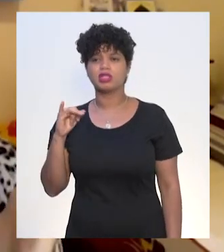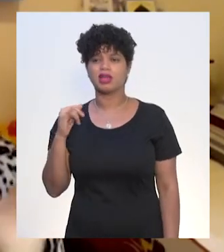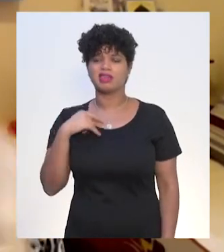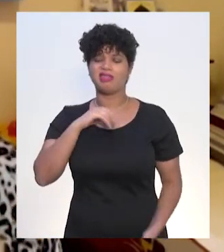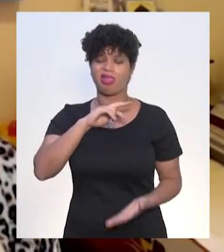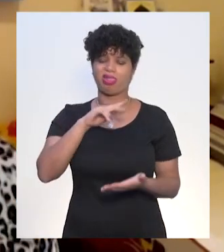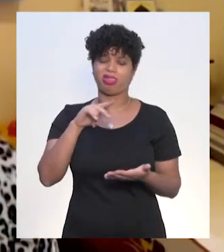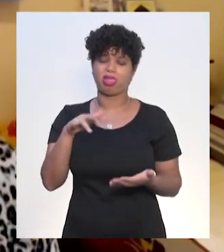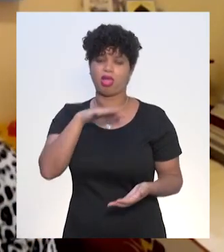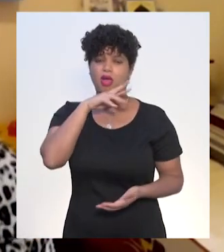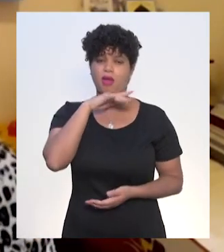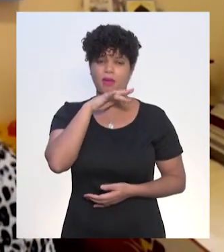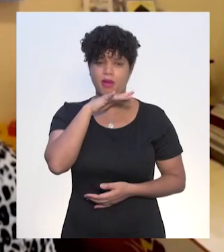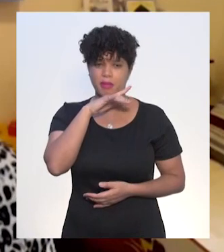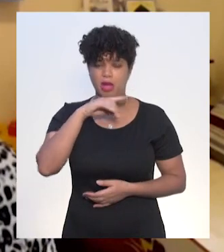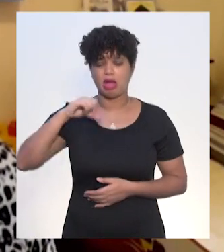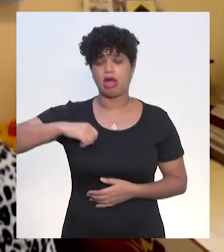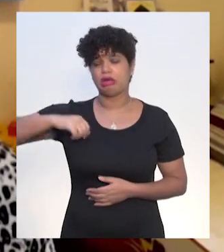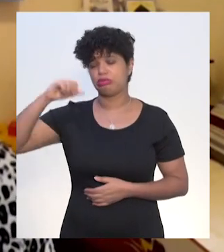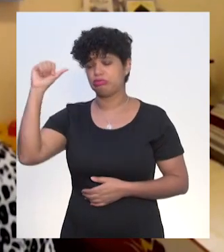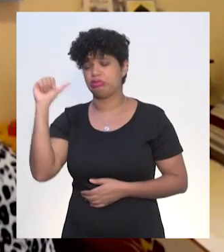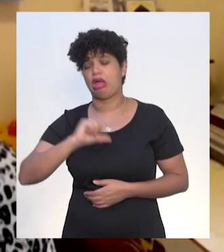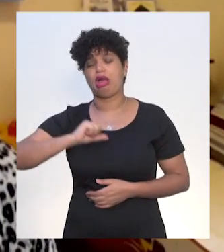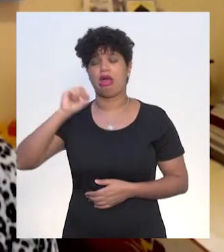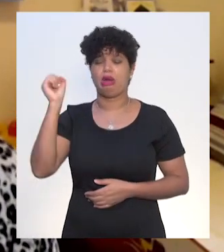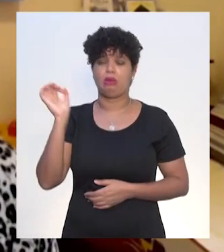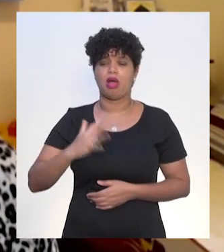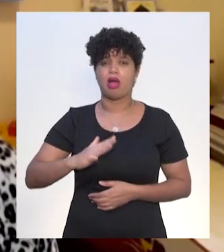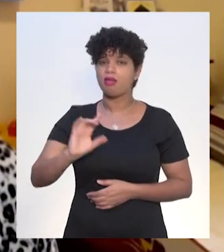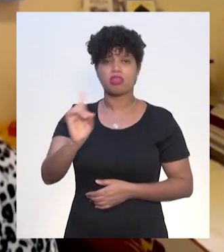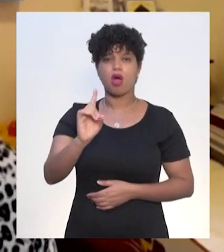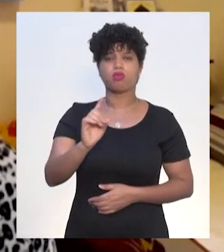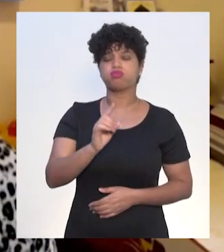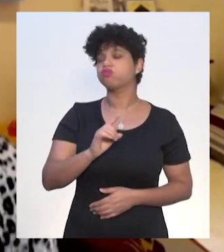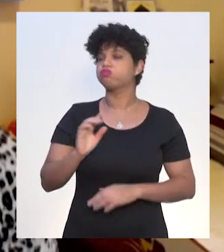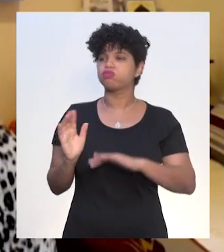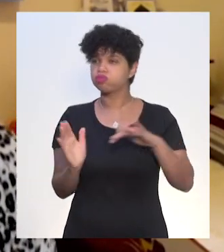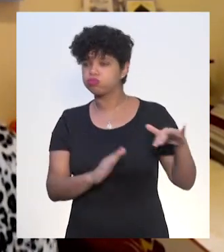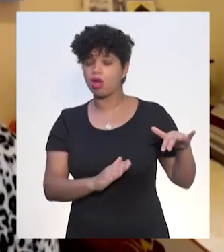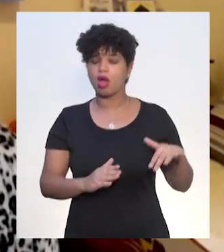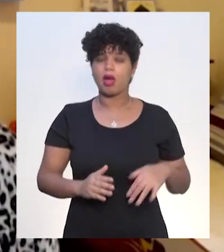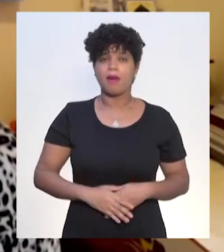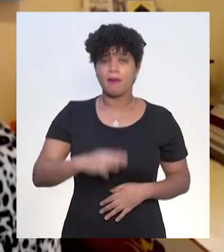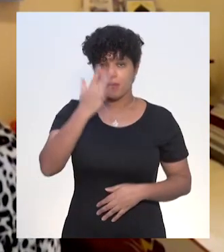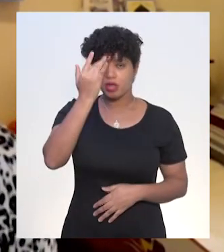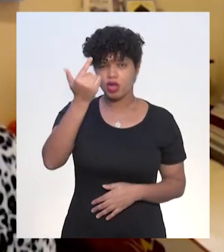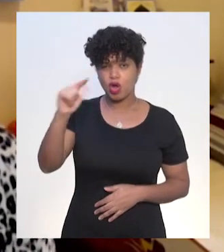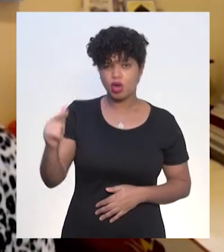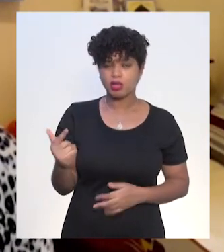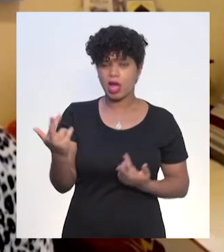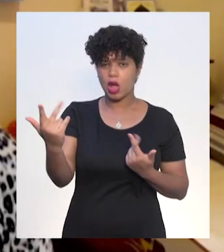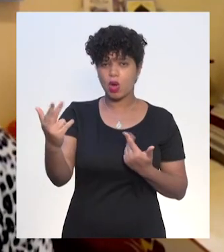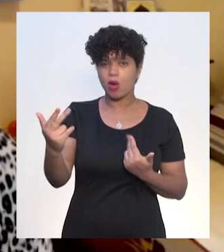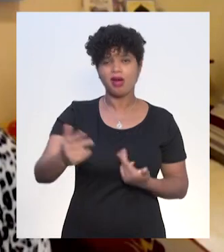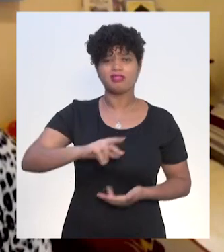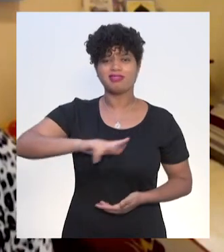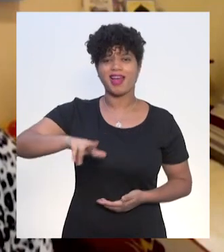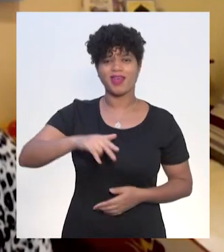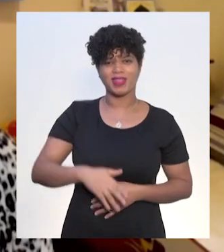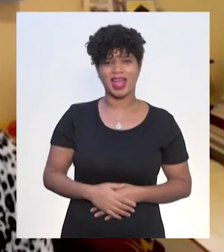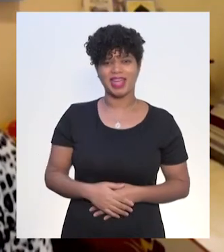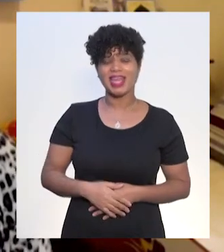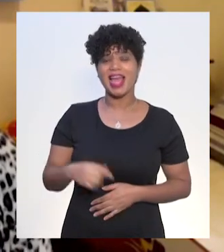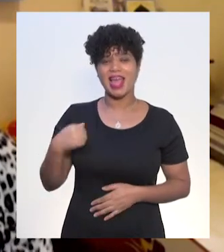de qualquer coisa eu sou o único Ninguém é igual a mim isso significa e ninguém tem algumas coisas